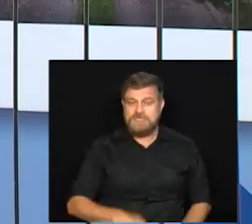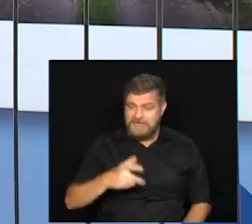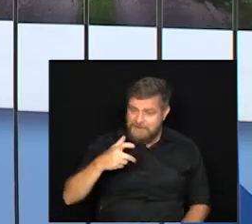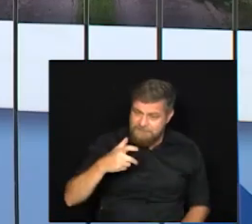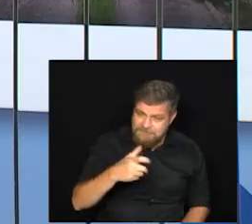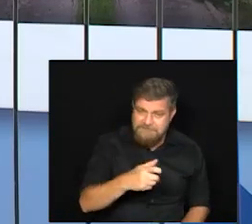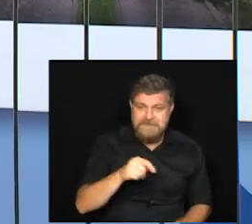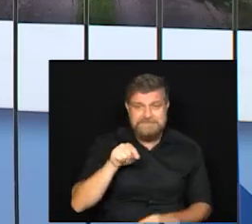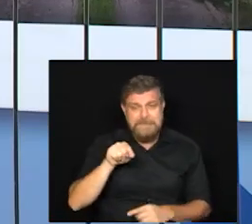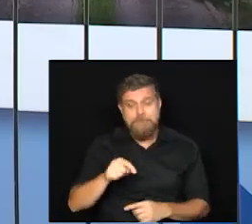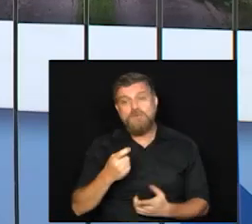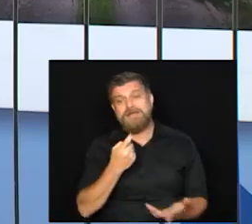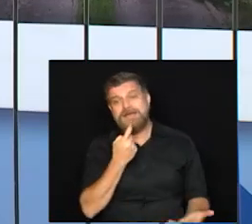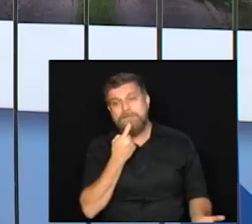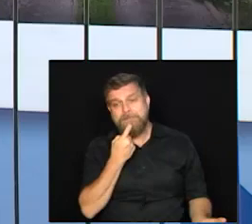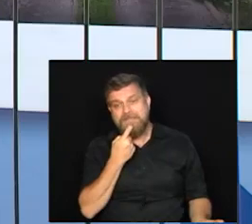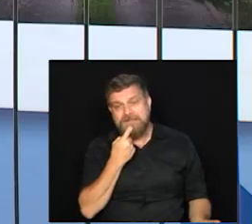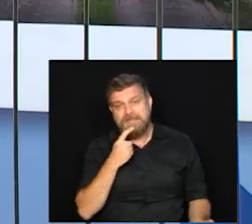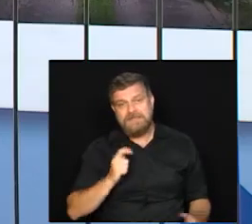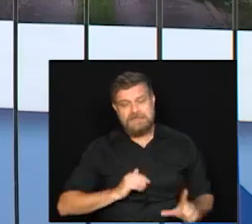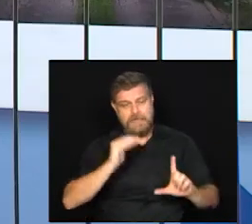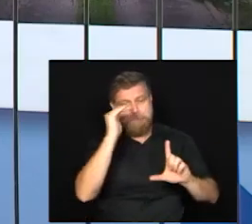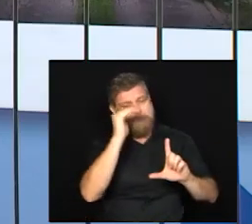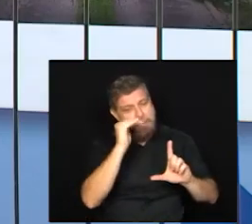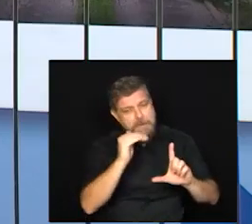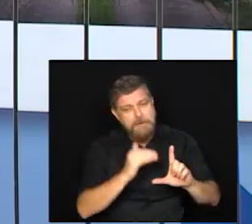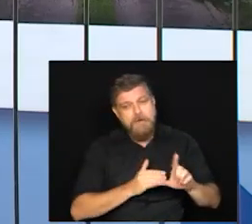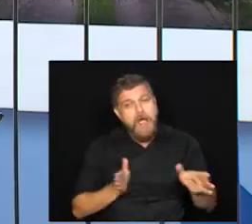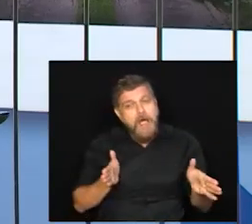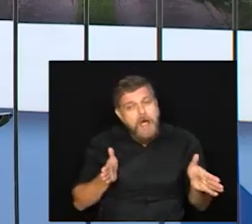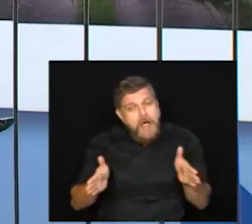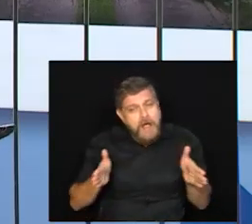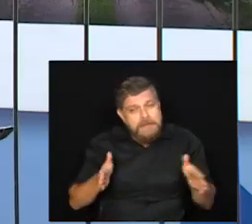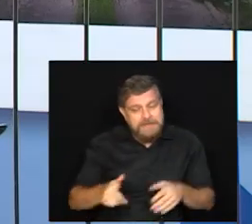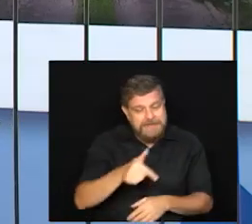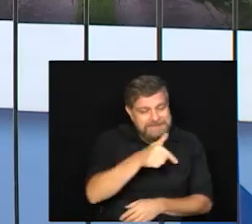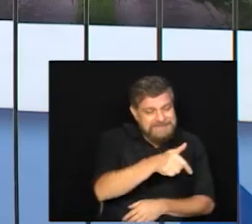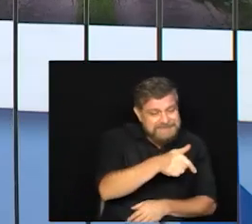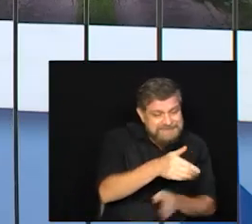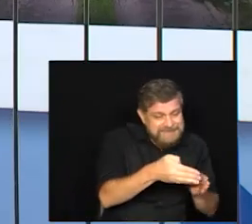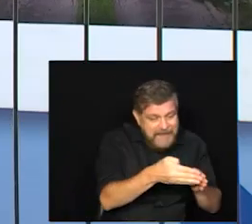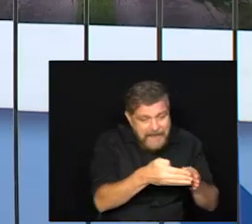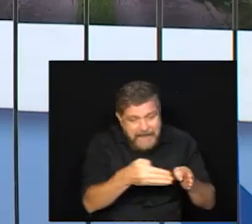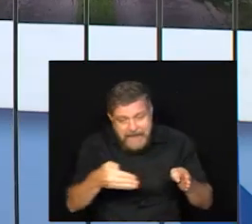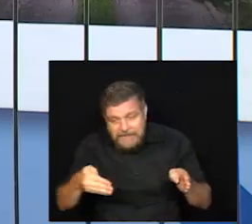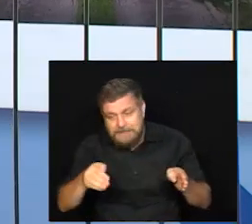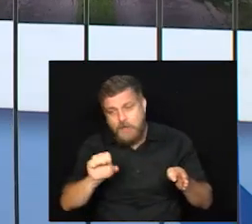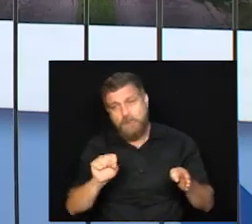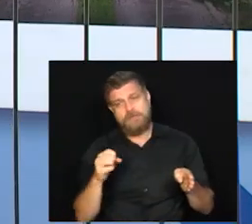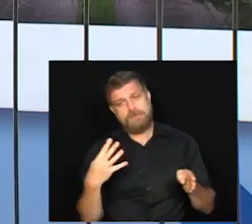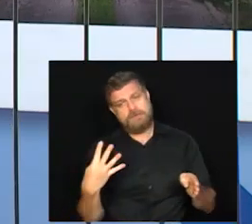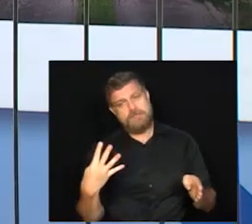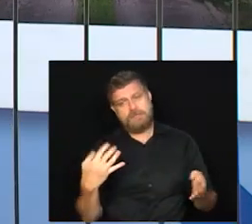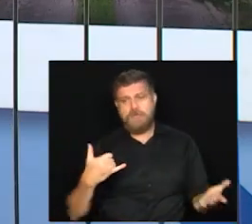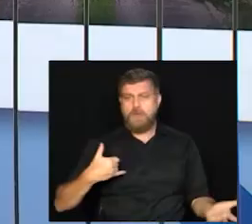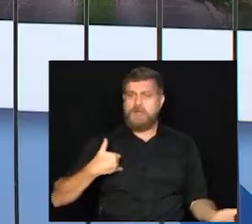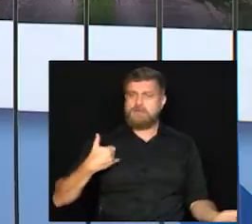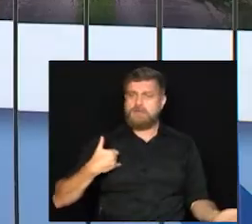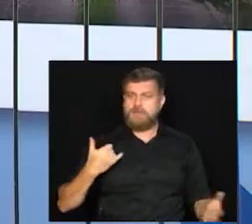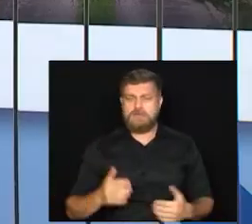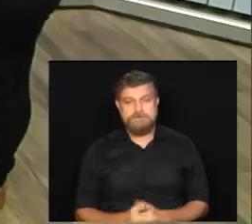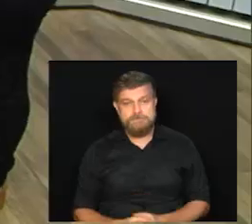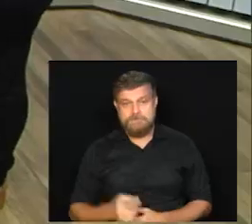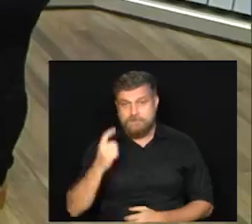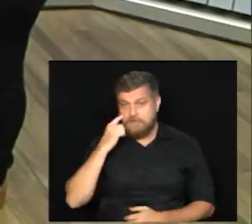vacina.campinas.gov.br e lá está explícito. Agora nós estamos na fase 77 a 84 anos. Mirna Abreu, hoje